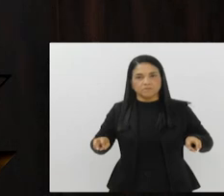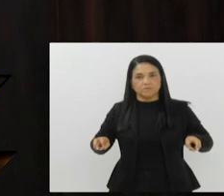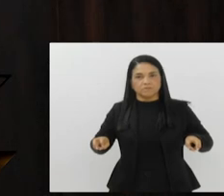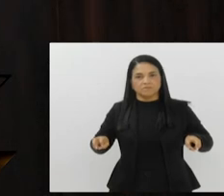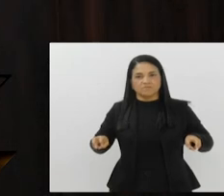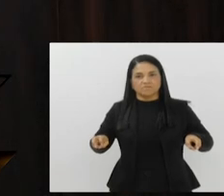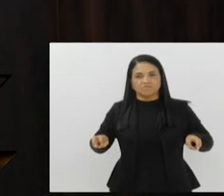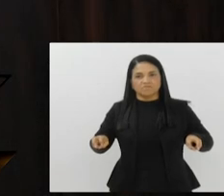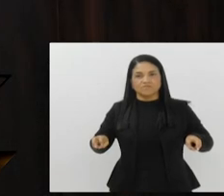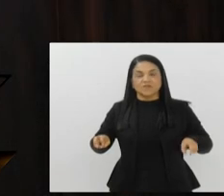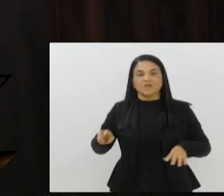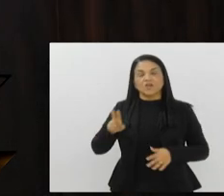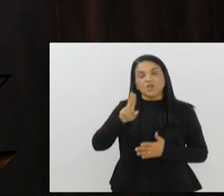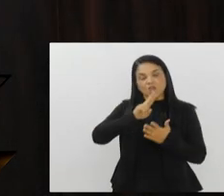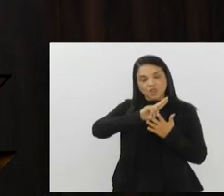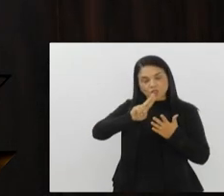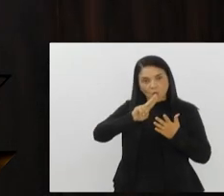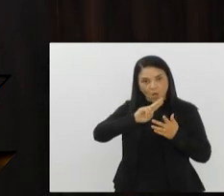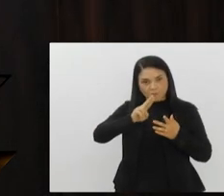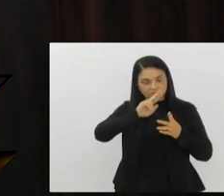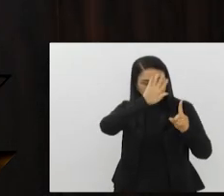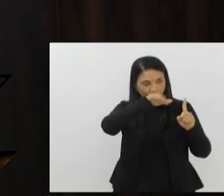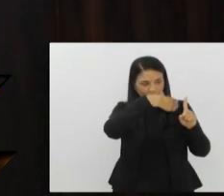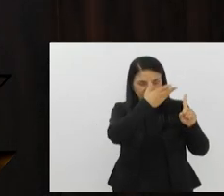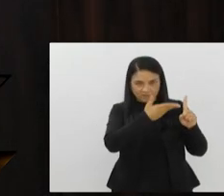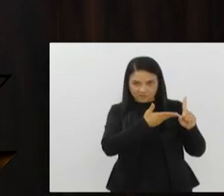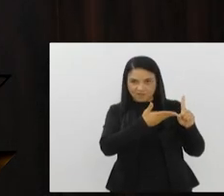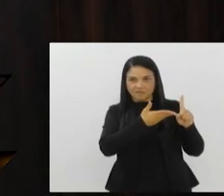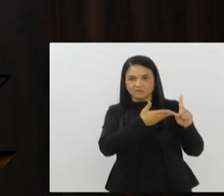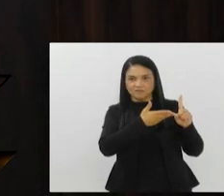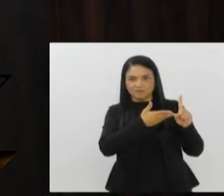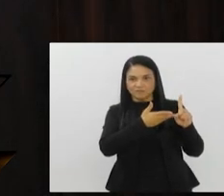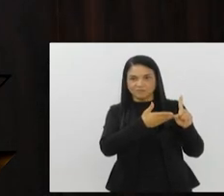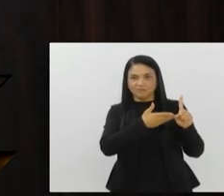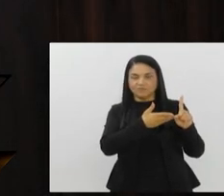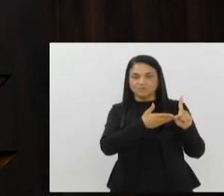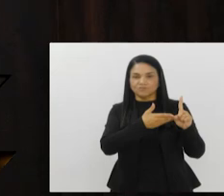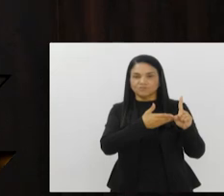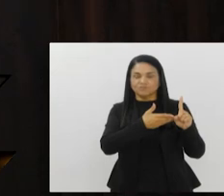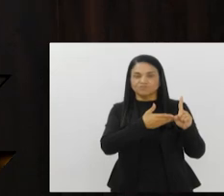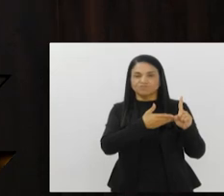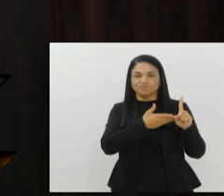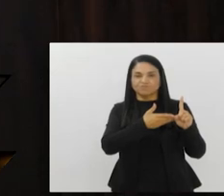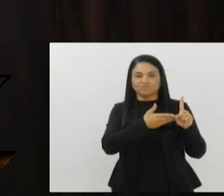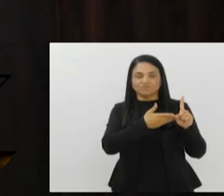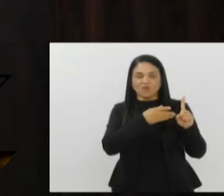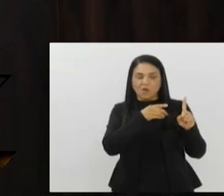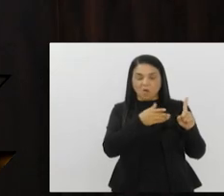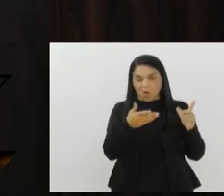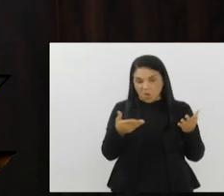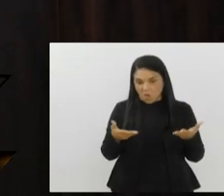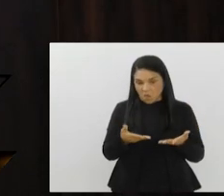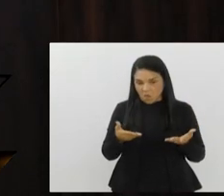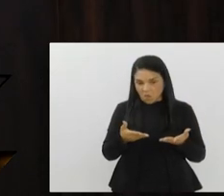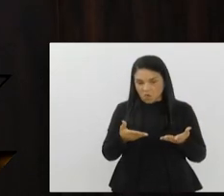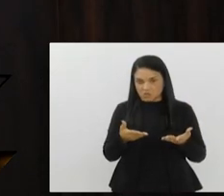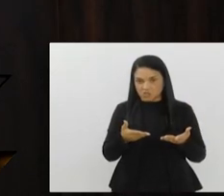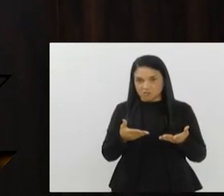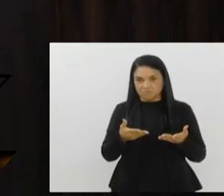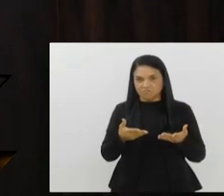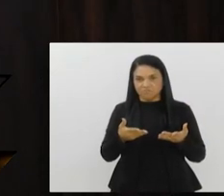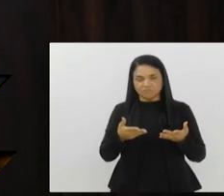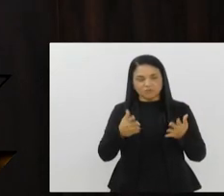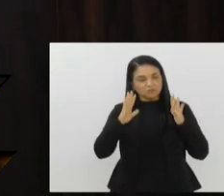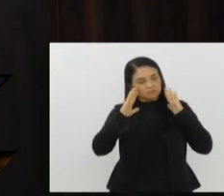no n em nome do homenageado eh já que né para ele hoje são todas as luzes